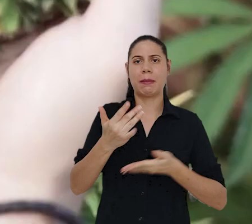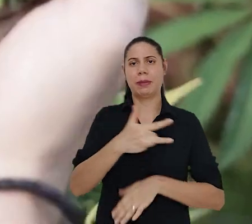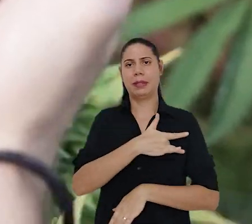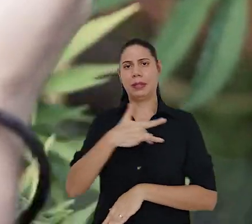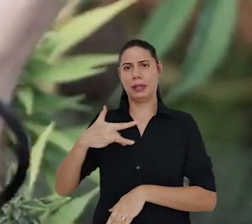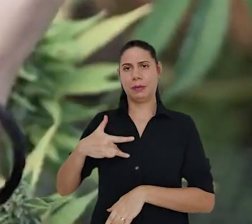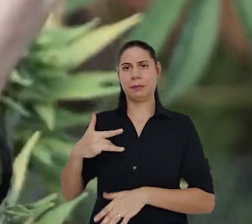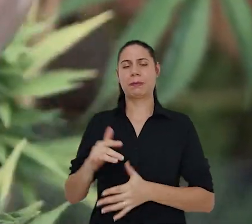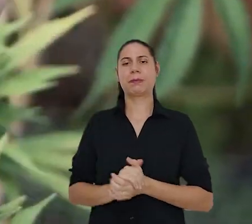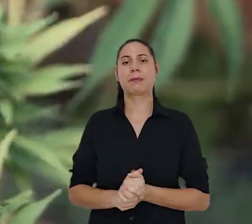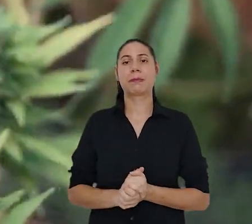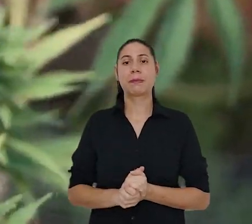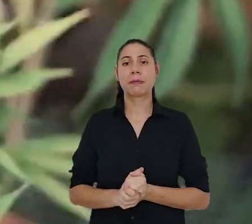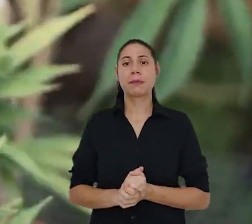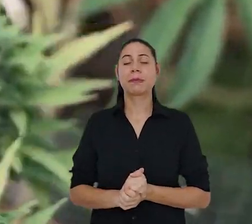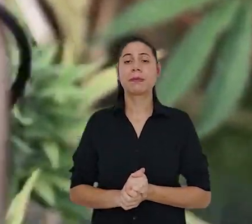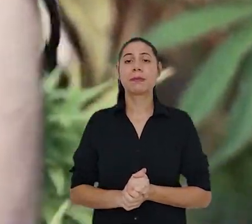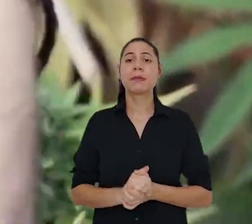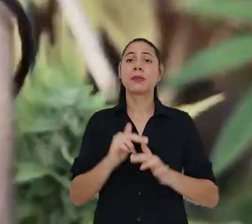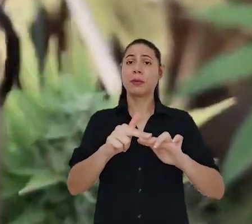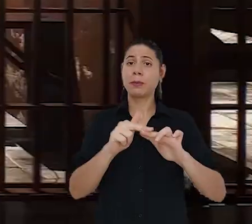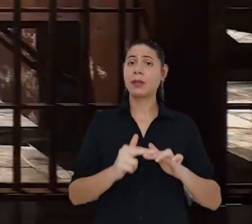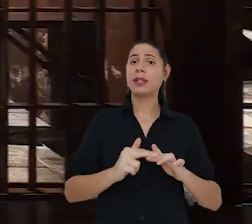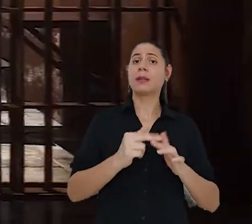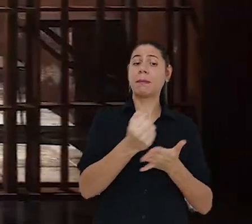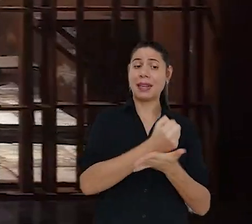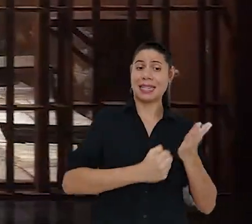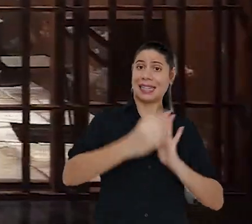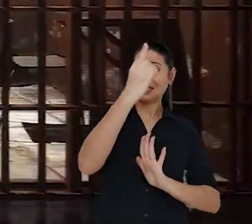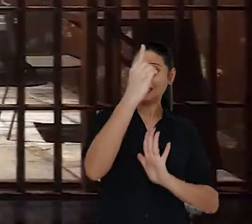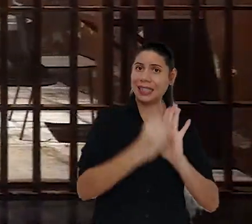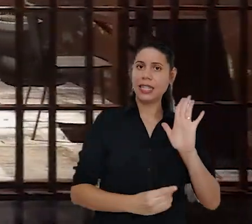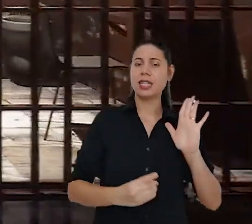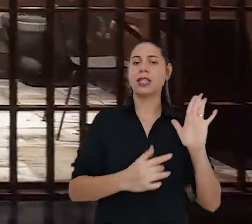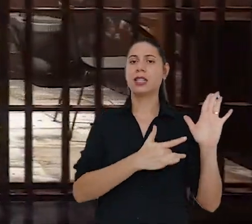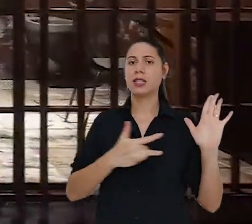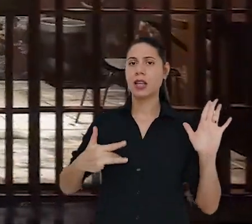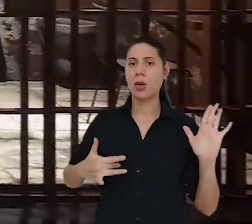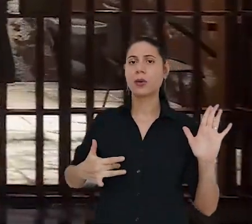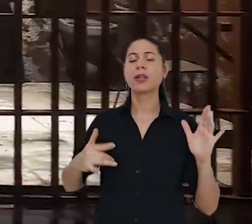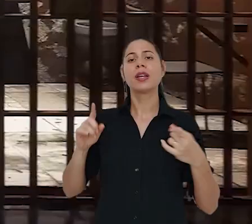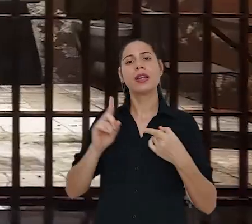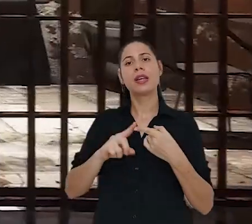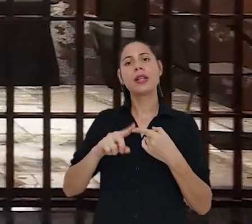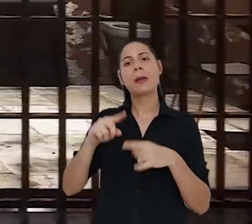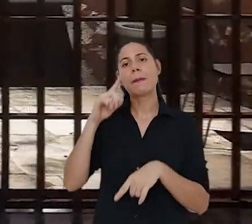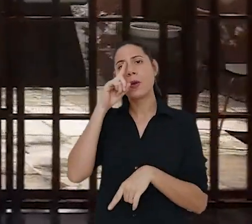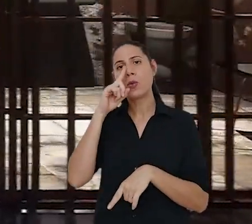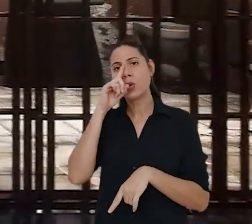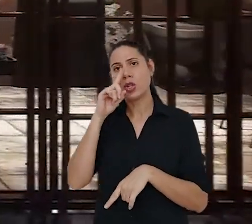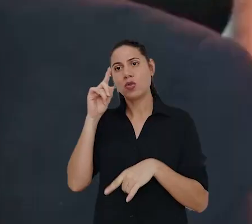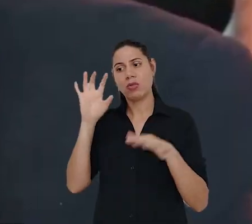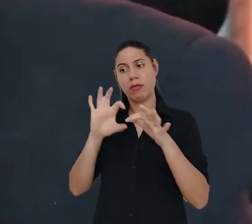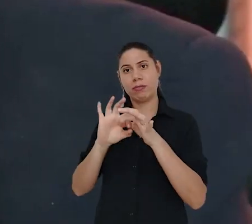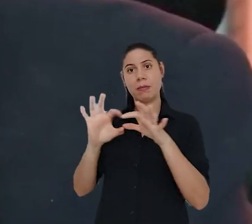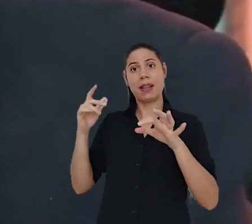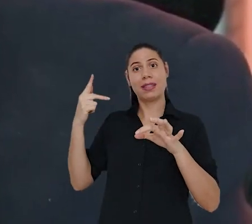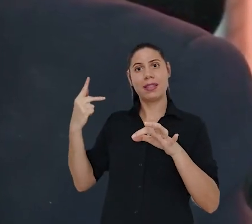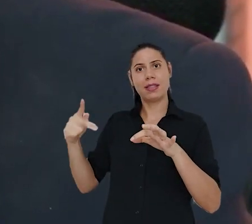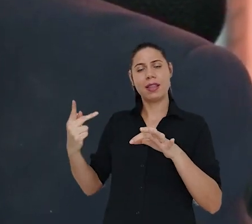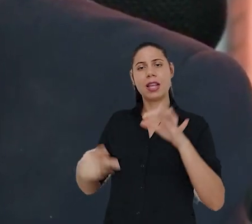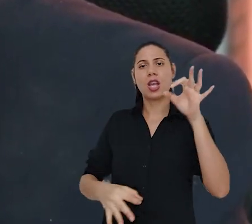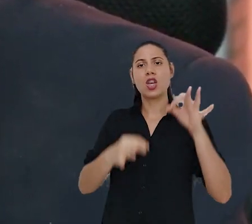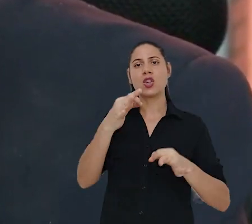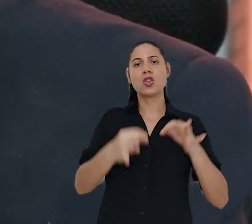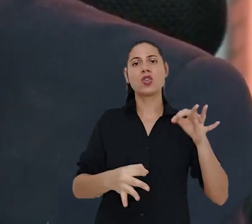saúde. E foi com o fundamento no direito à saúde e levando em conta os riscos de restrição à liberdade do autor que o juiz